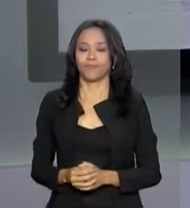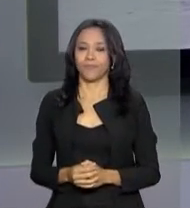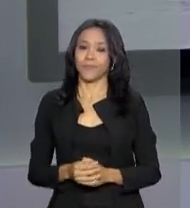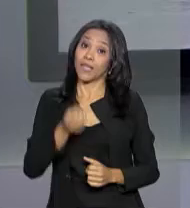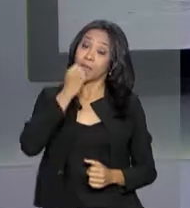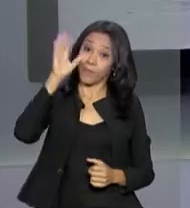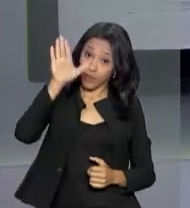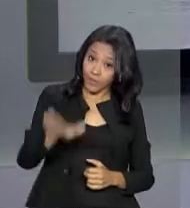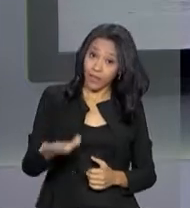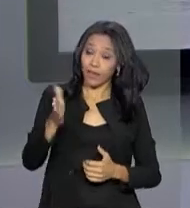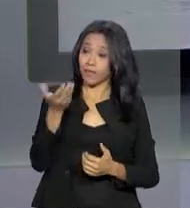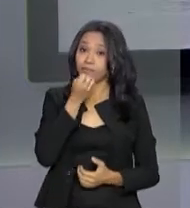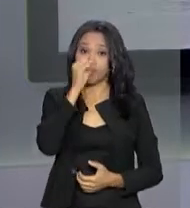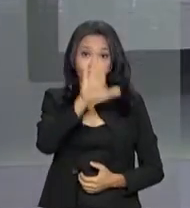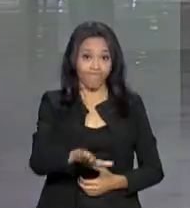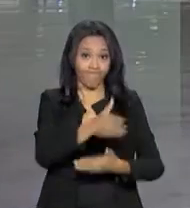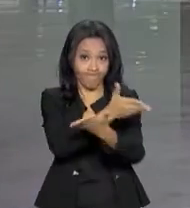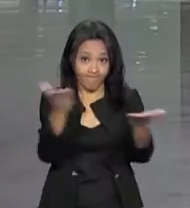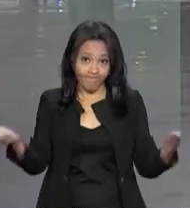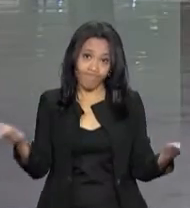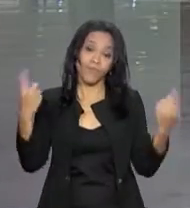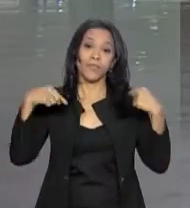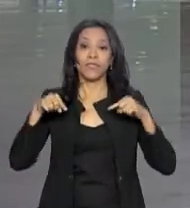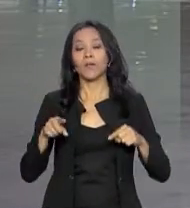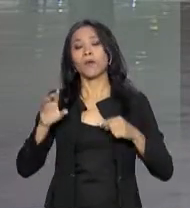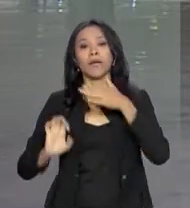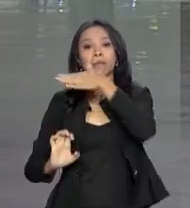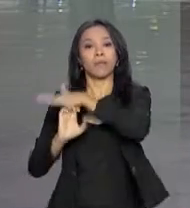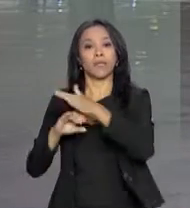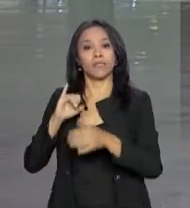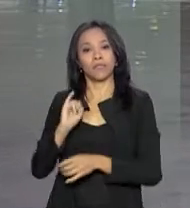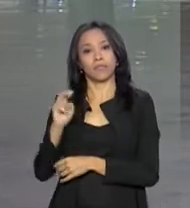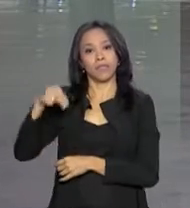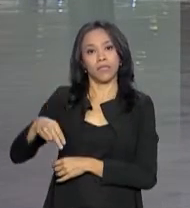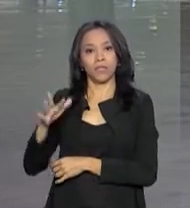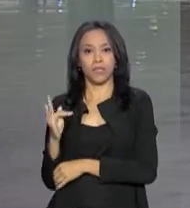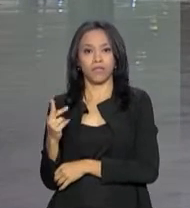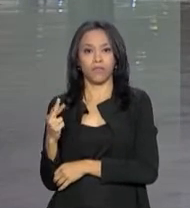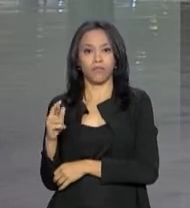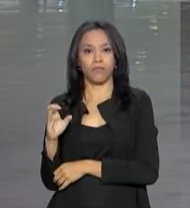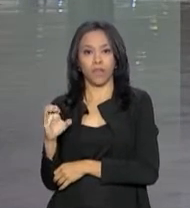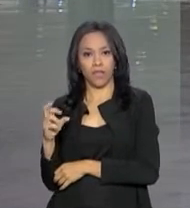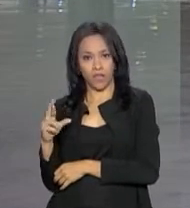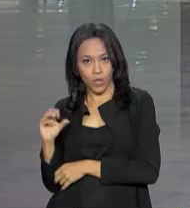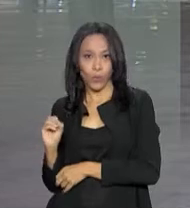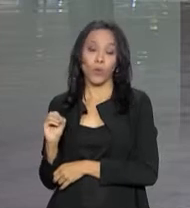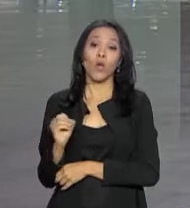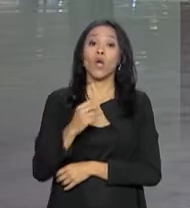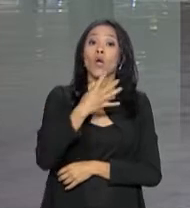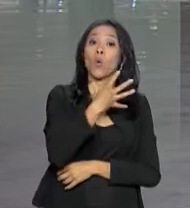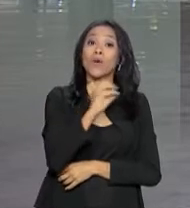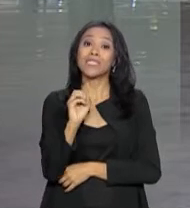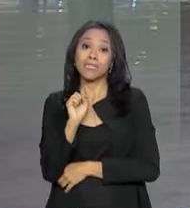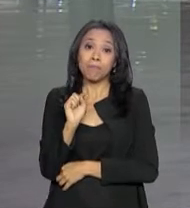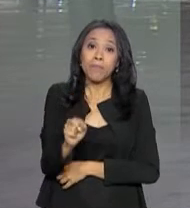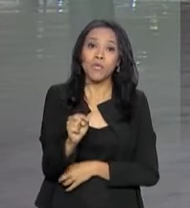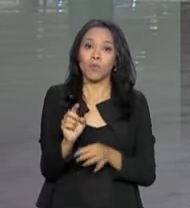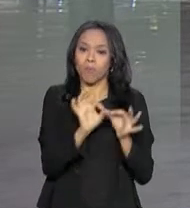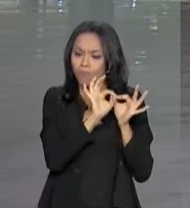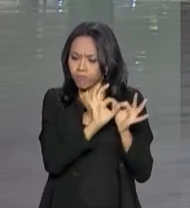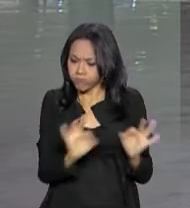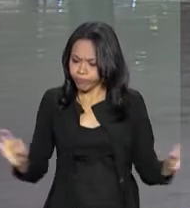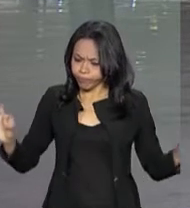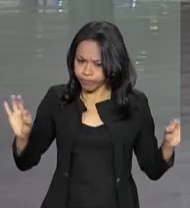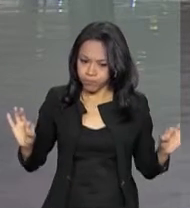Boa tarde, Thaís. Boa tarde a todos. Pois é, Thaís, a Infraero pretende aumentar em 400 mil metros quadrados a